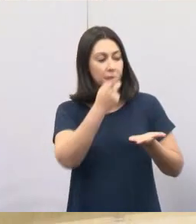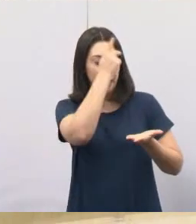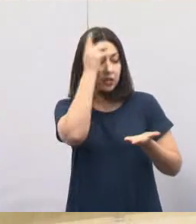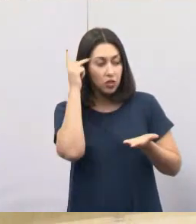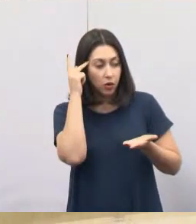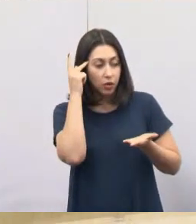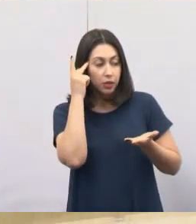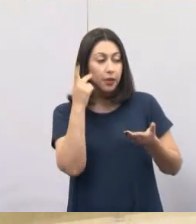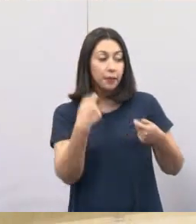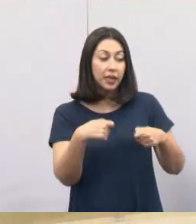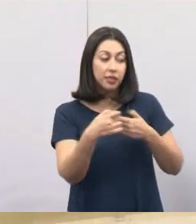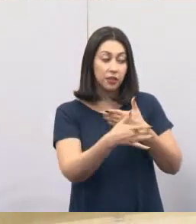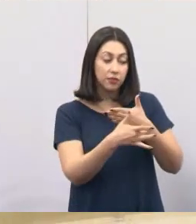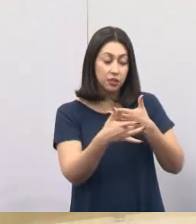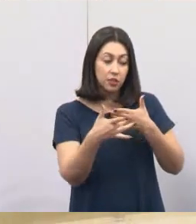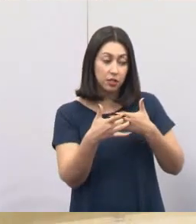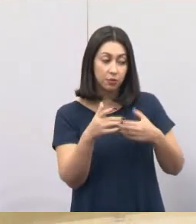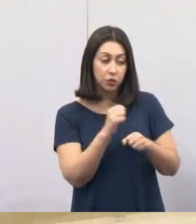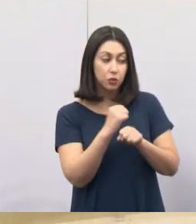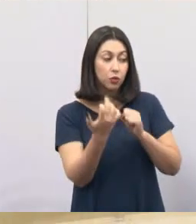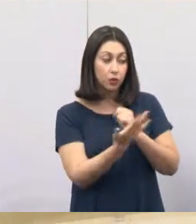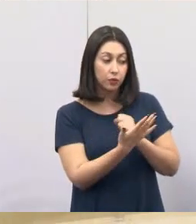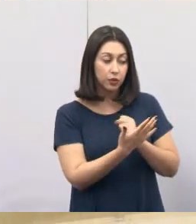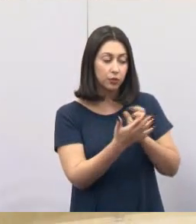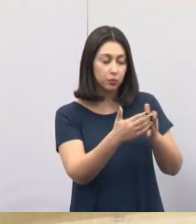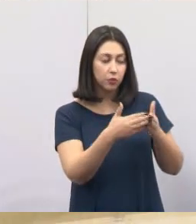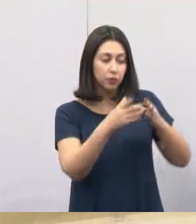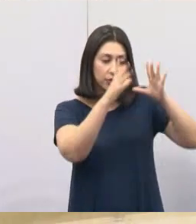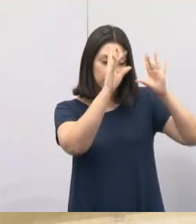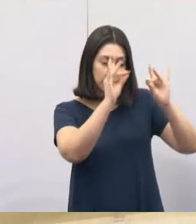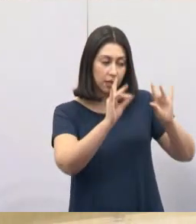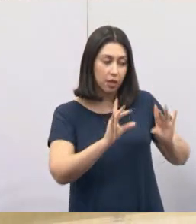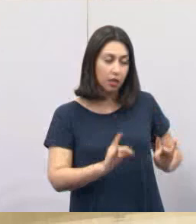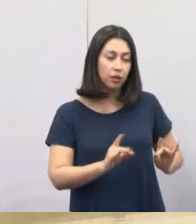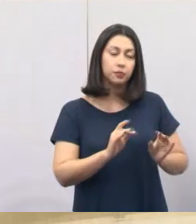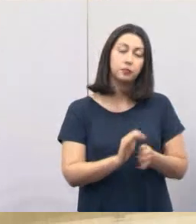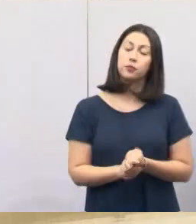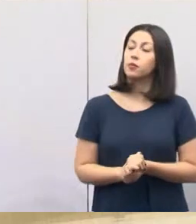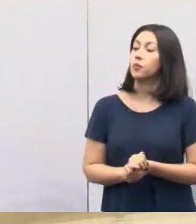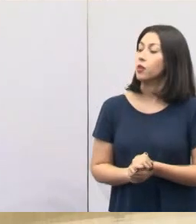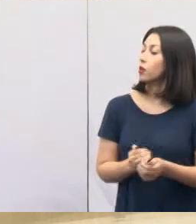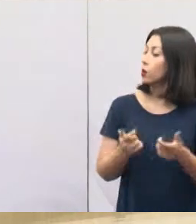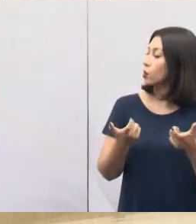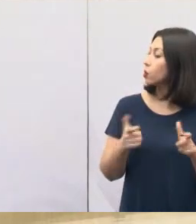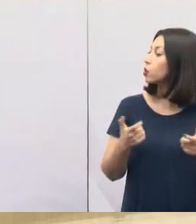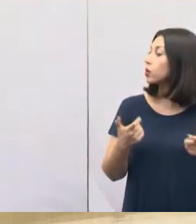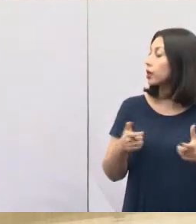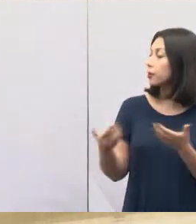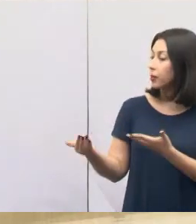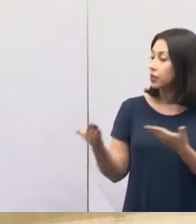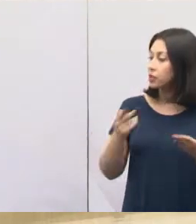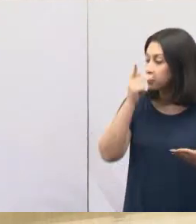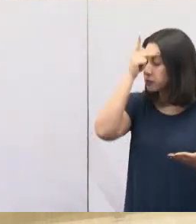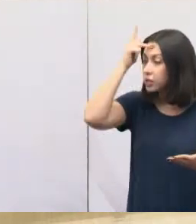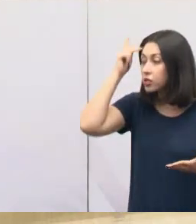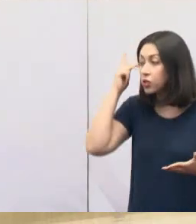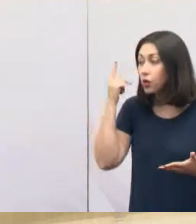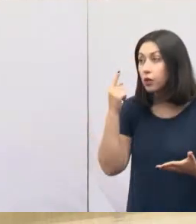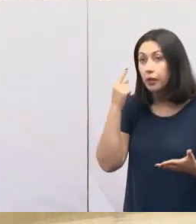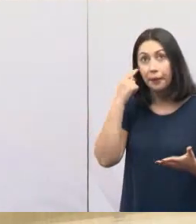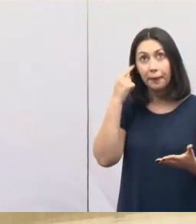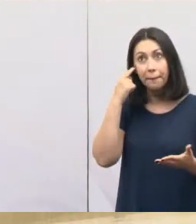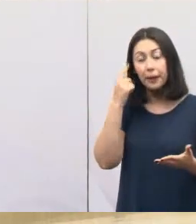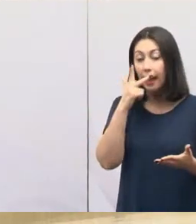suspeitas e infectados pela nova variante? Favor detalhar. A unidade é apta para receber pacientes com suspeita da